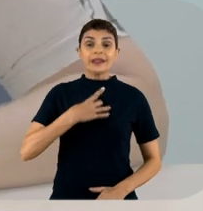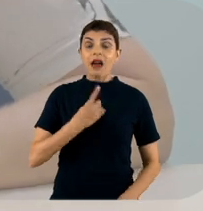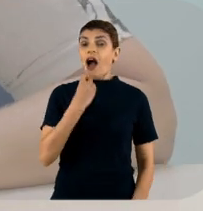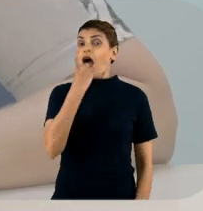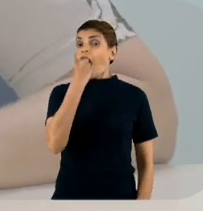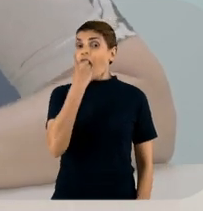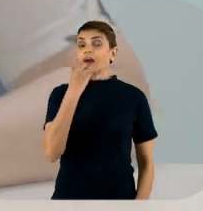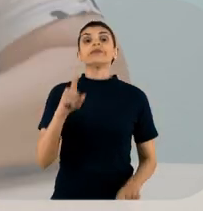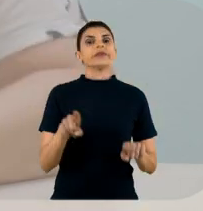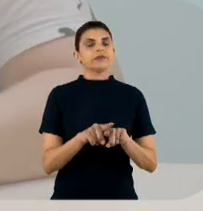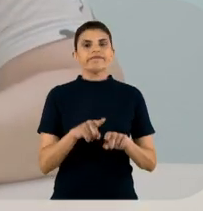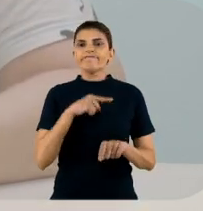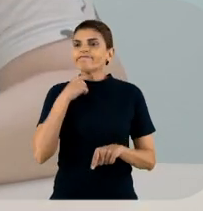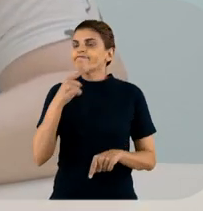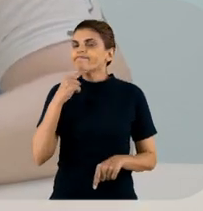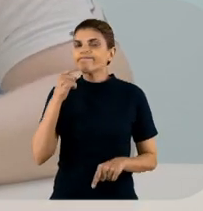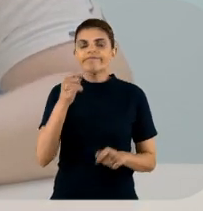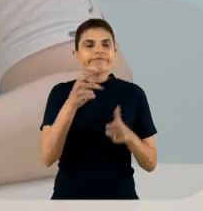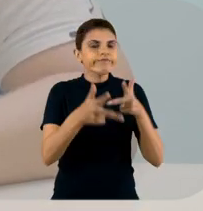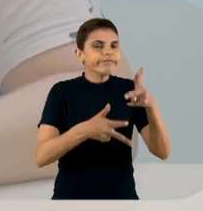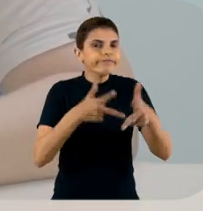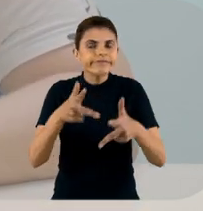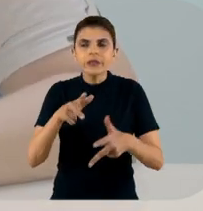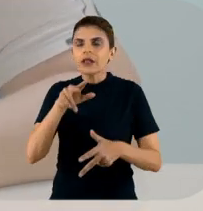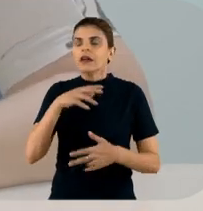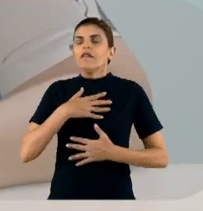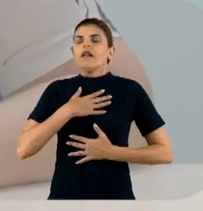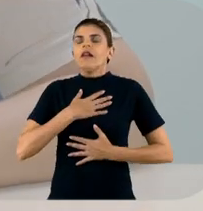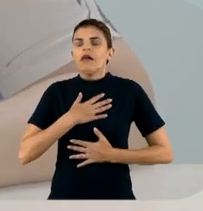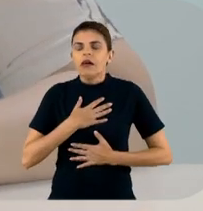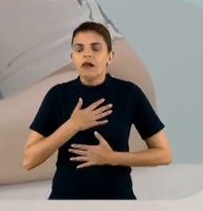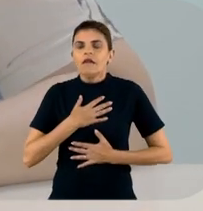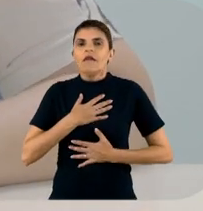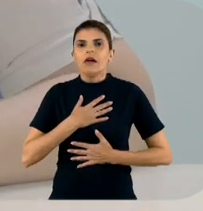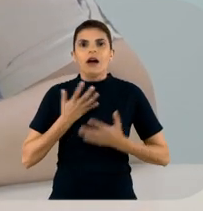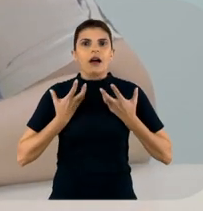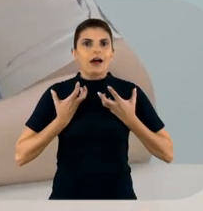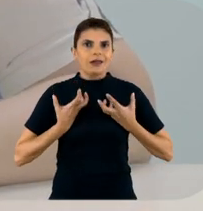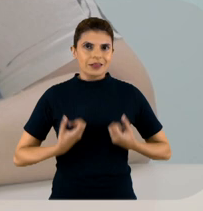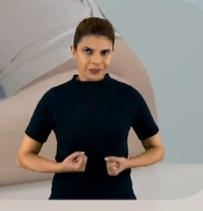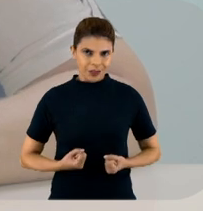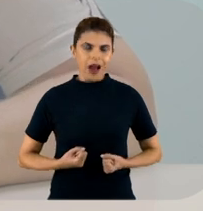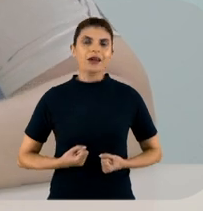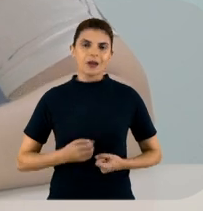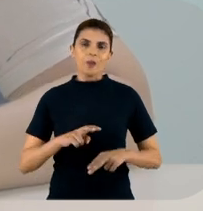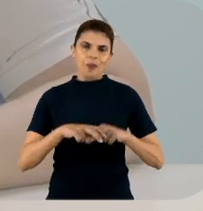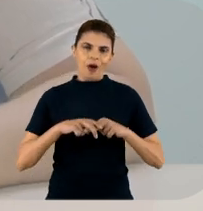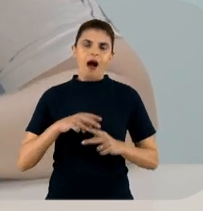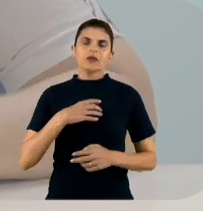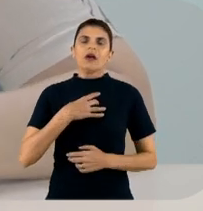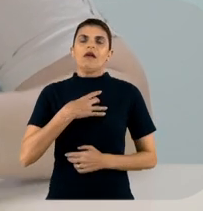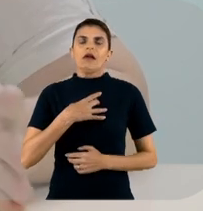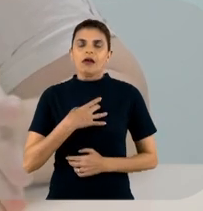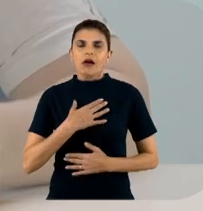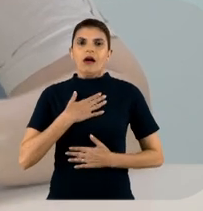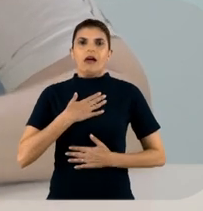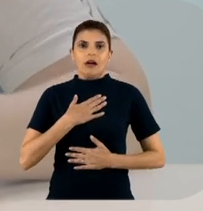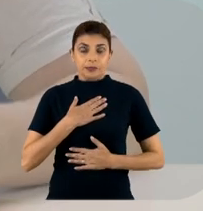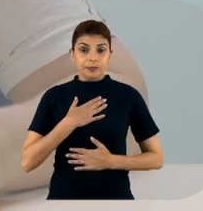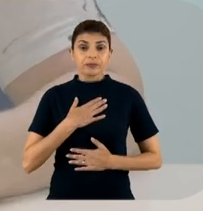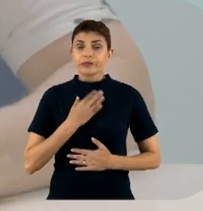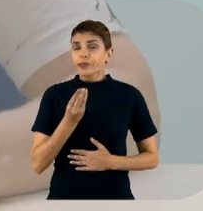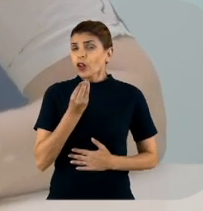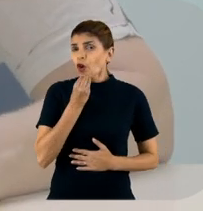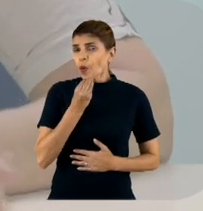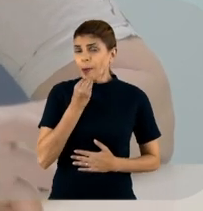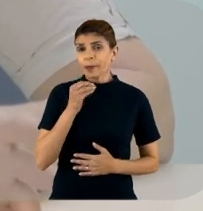vezes não consegue falar né Ela tá realmente ficando tão cansada eh obviamente numa unidade de